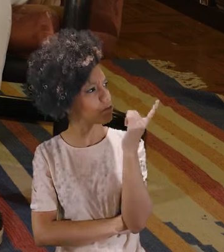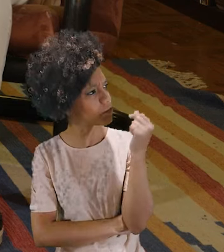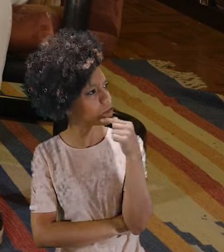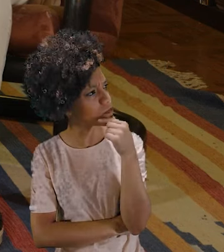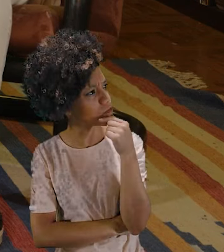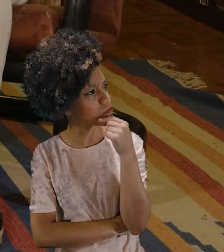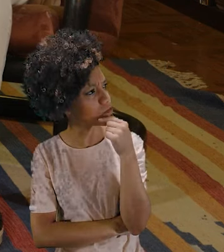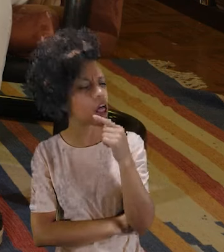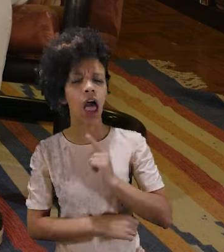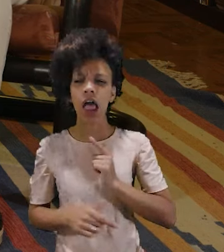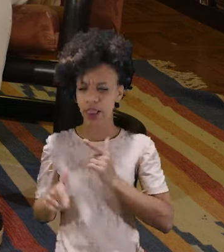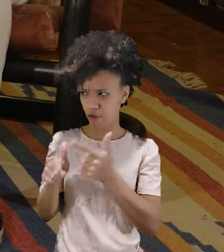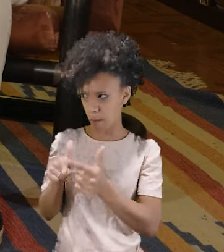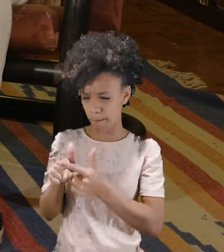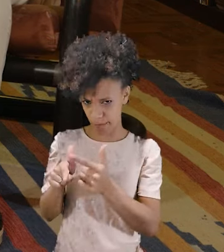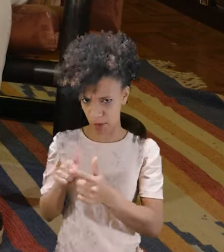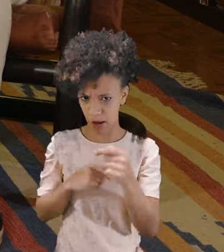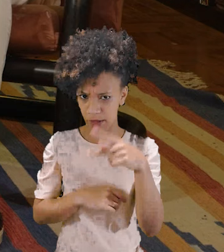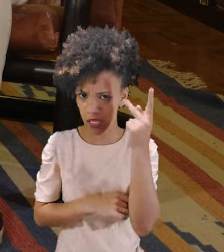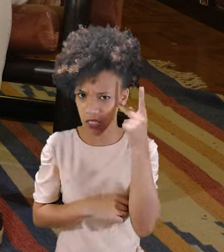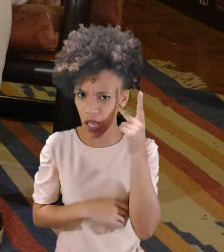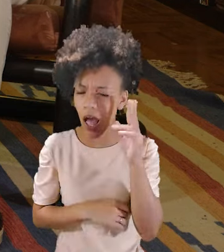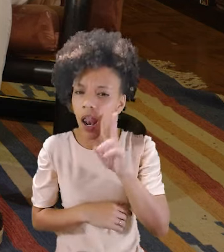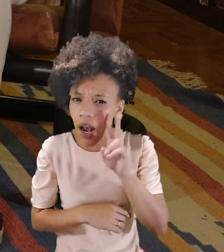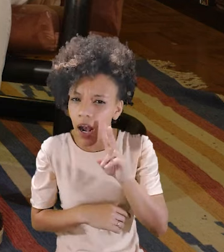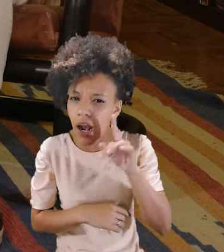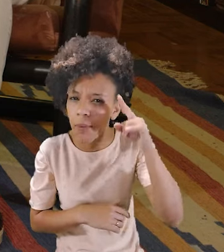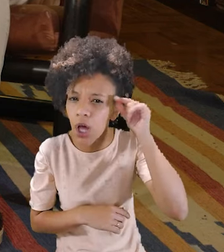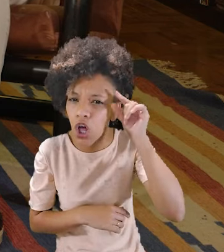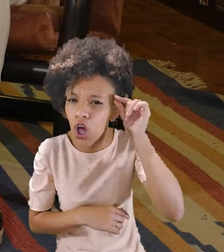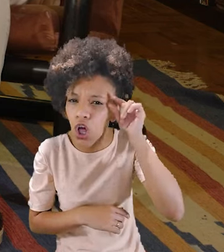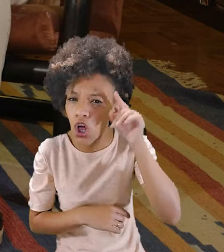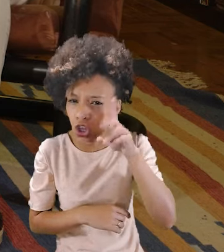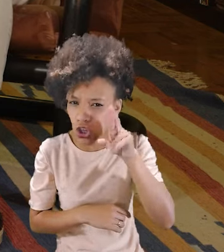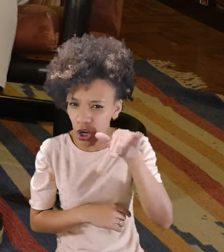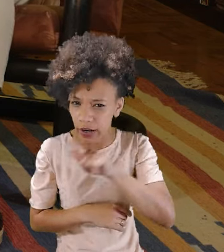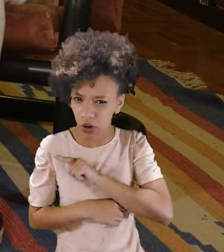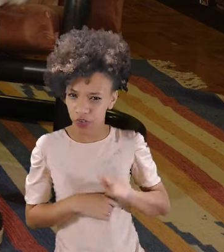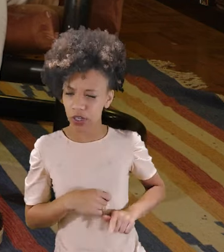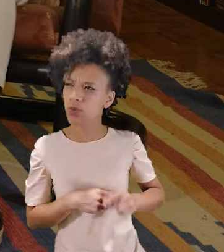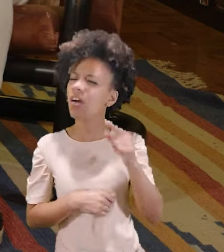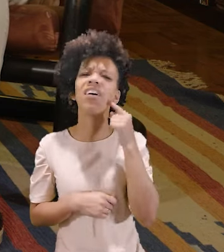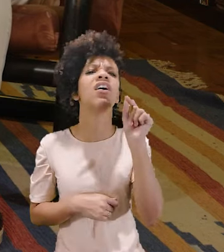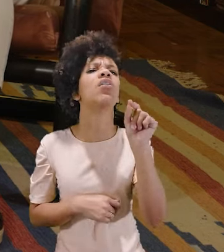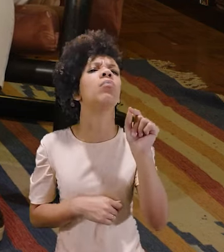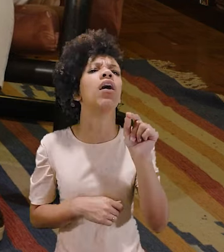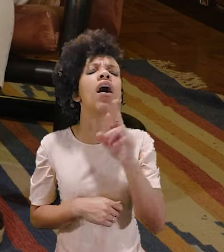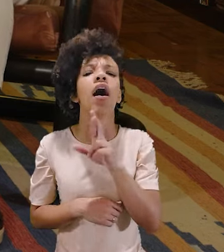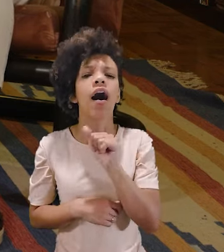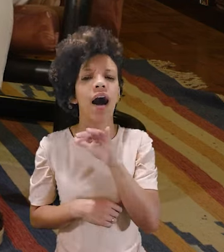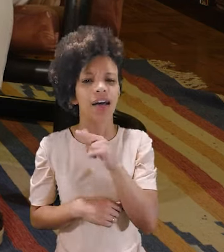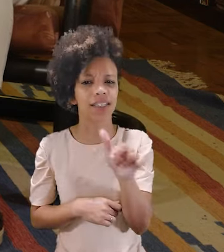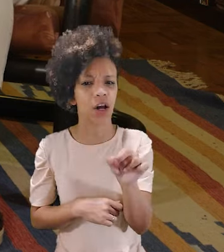Só tem um problema aqui em São Paulo lembra quando Dória trouxe como chama aquela